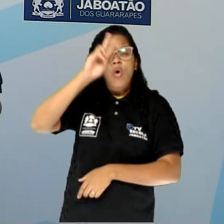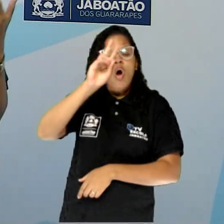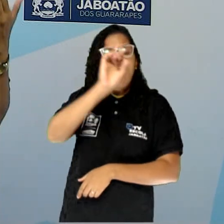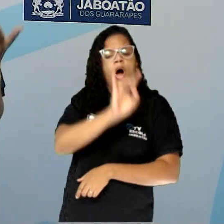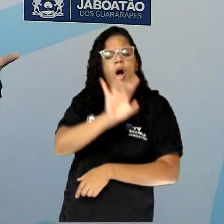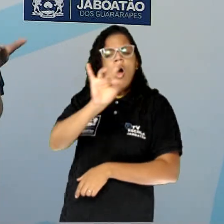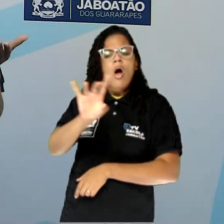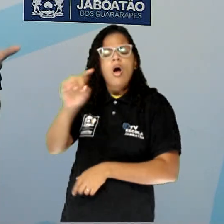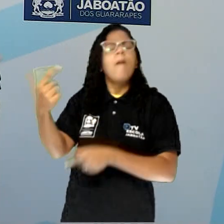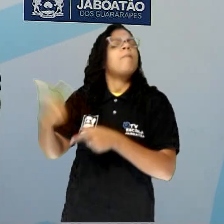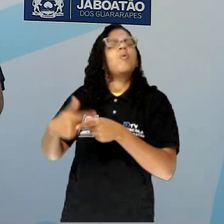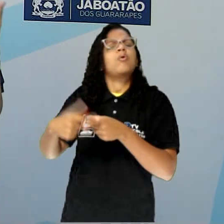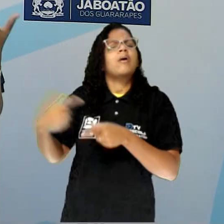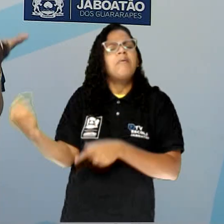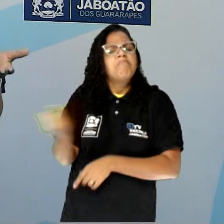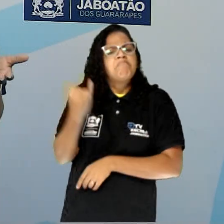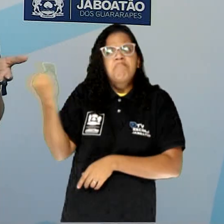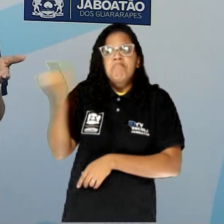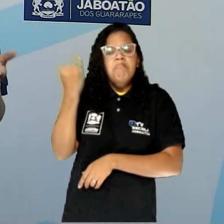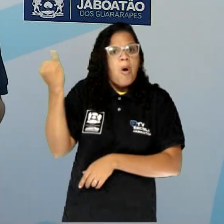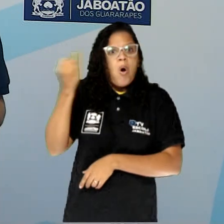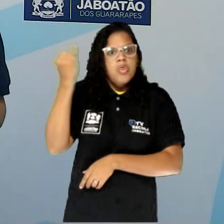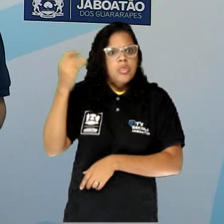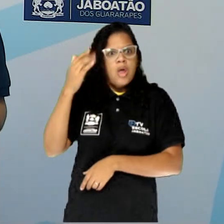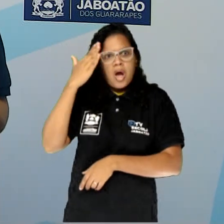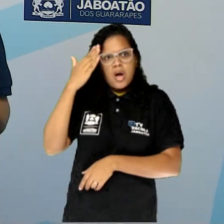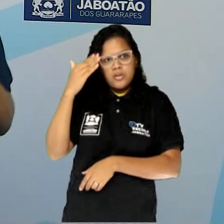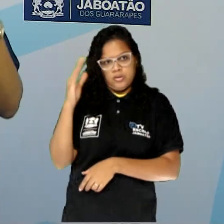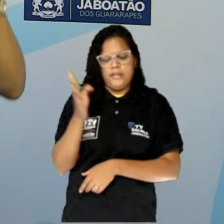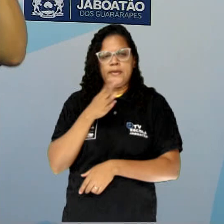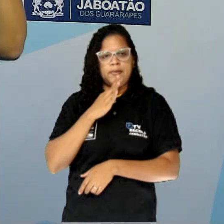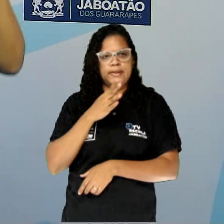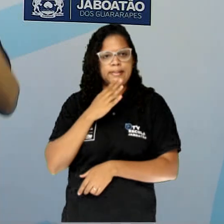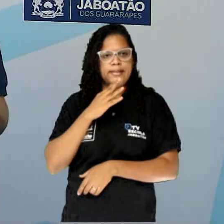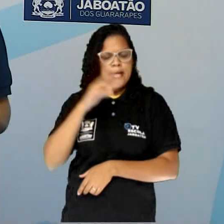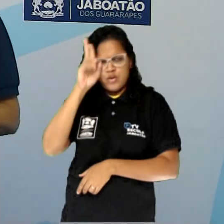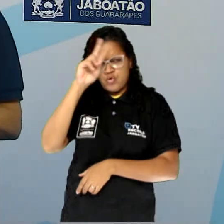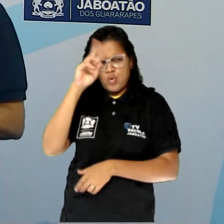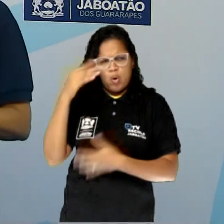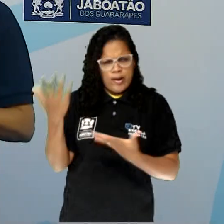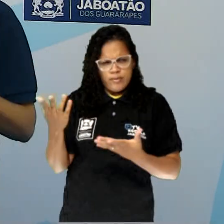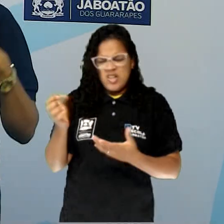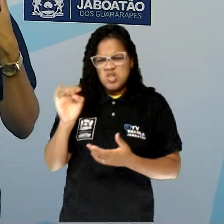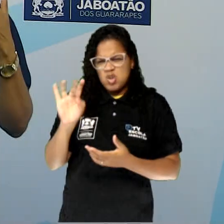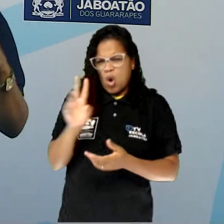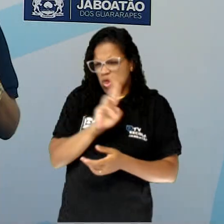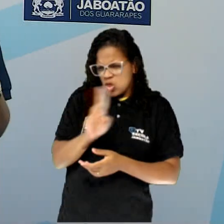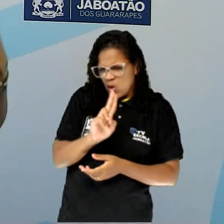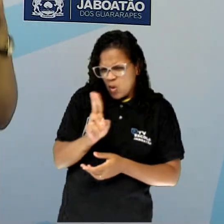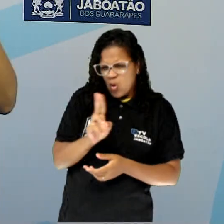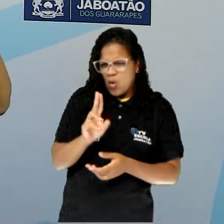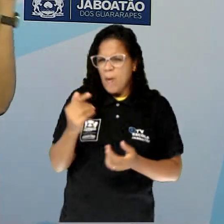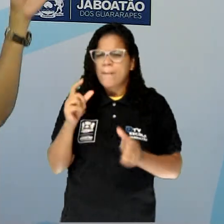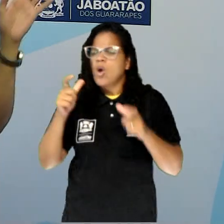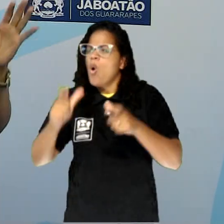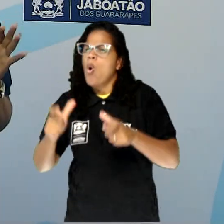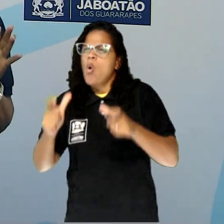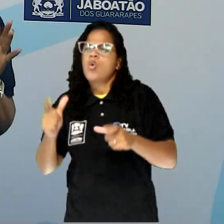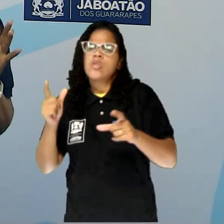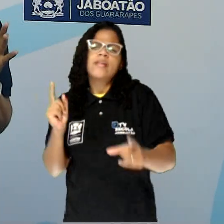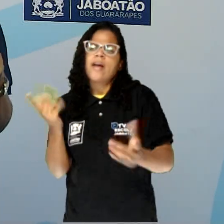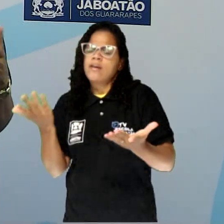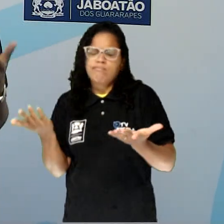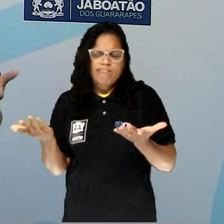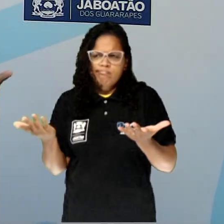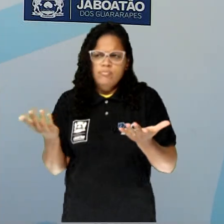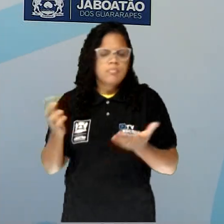Cris, é tão importante a gente conhecer a história do meu bairro? Não basta só eu saber o nome dele, onde é, para eu poder me encontrar se um dia